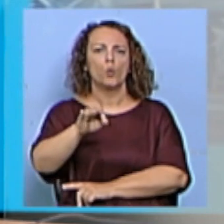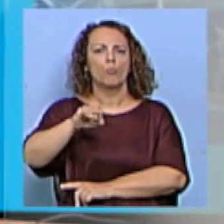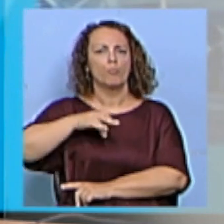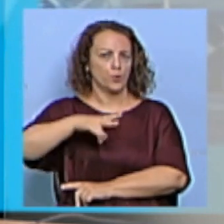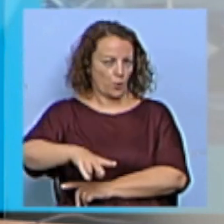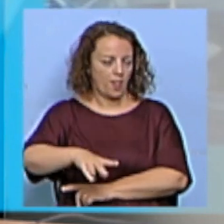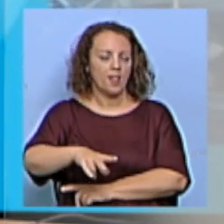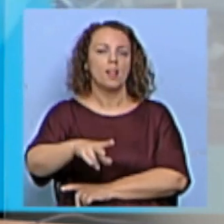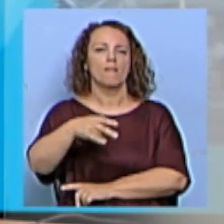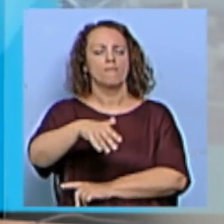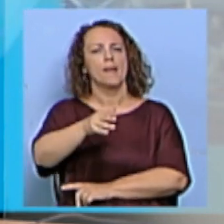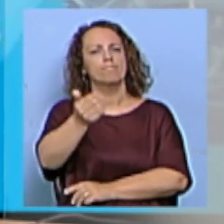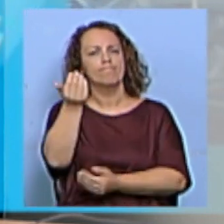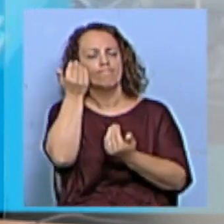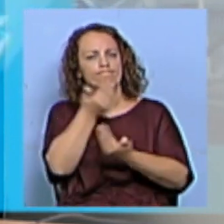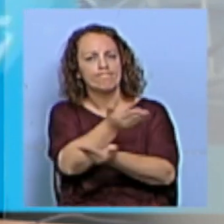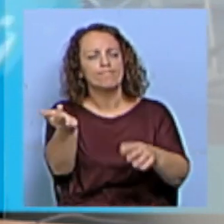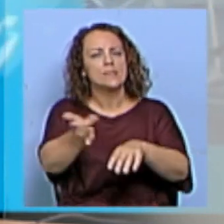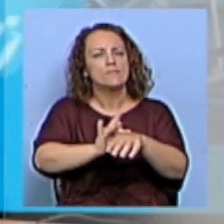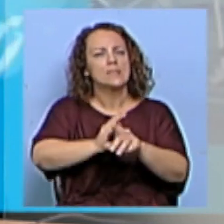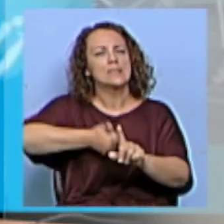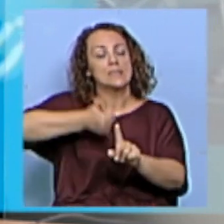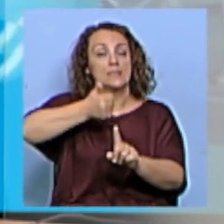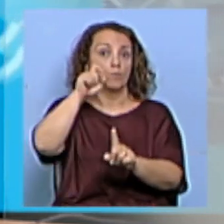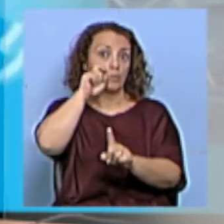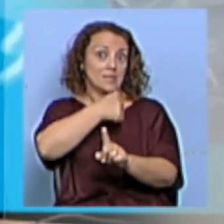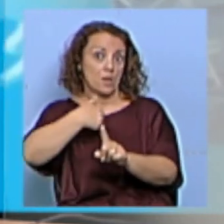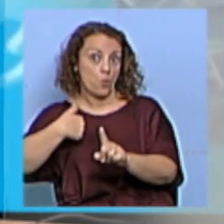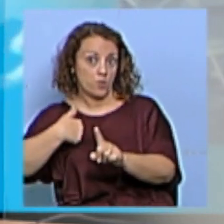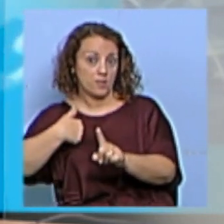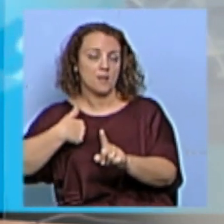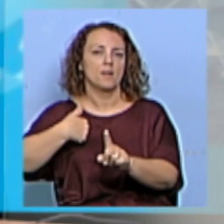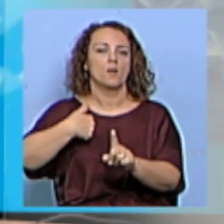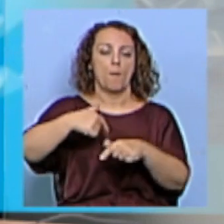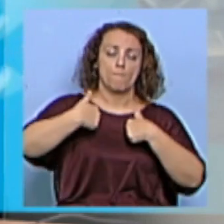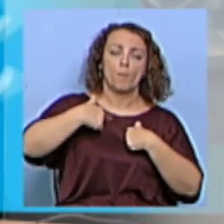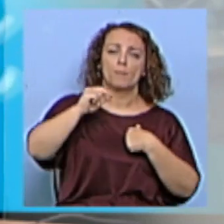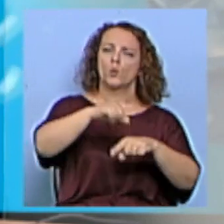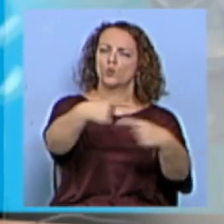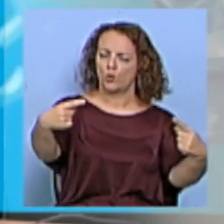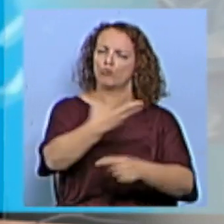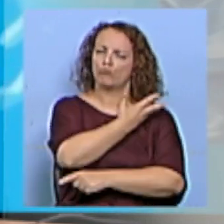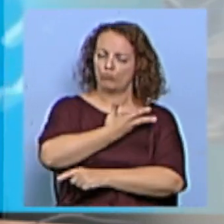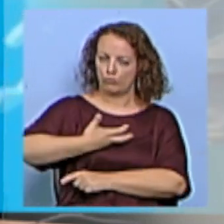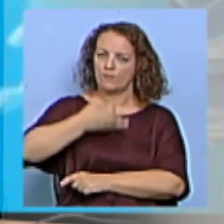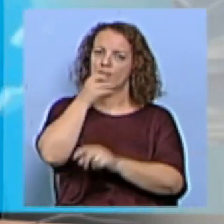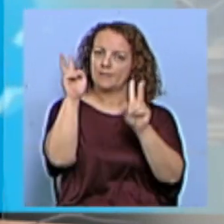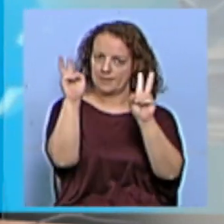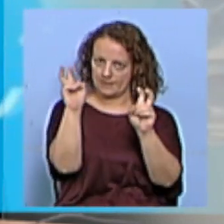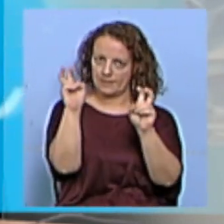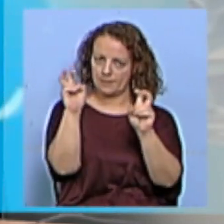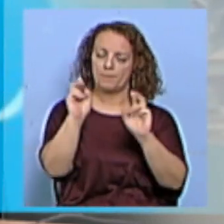cuidados essenciais a ter e as formas de preservar a saúde, a própria e a dos outros. Já falaremos sobre este